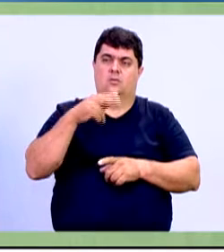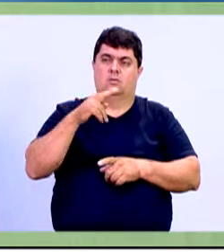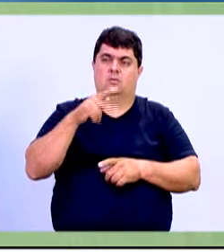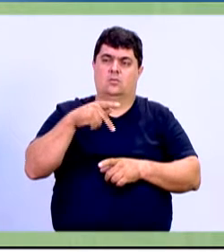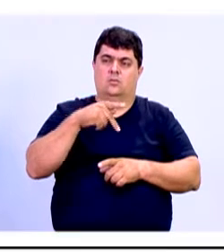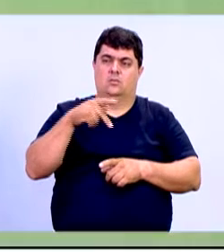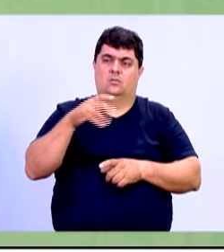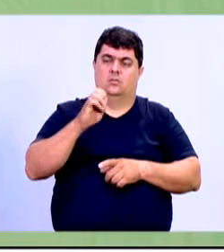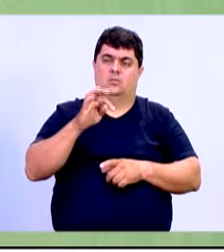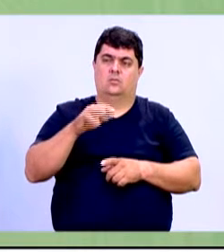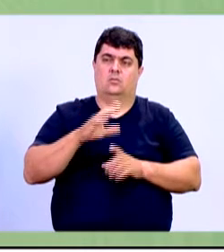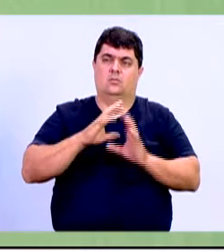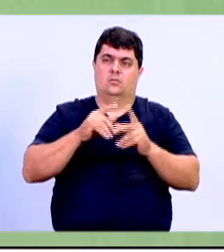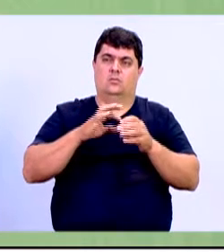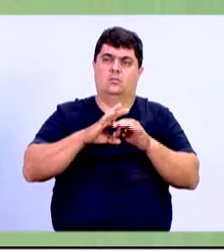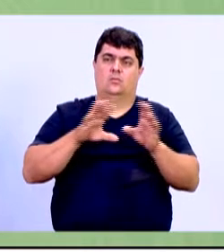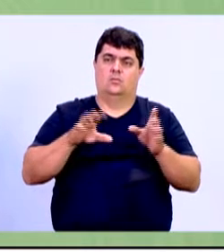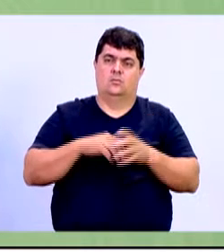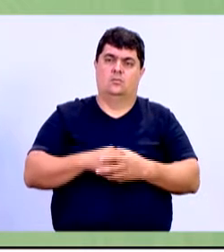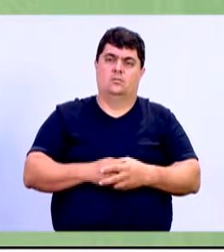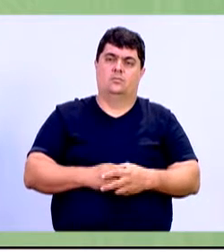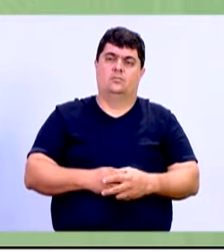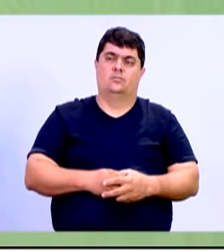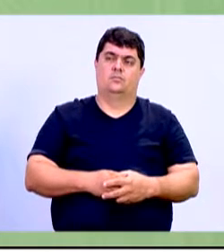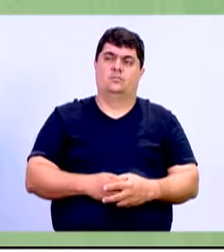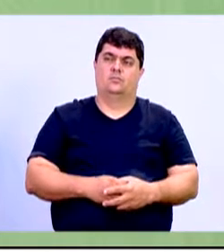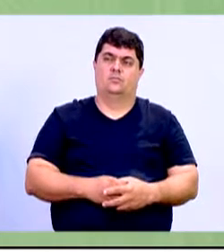software livre. E aí,